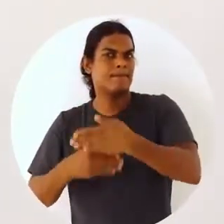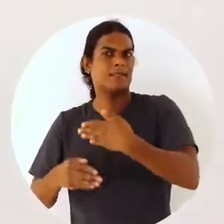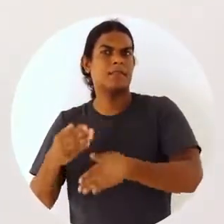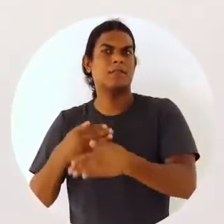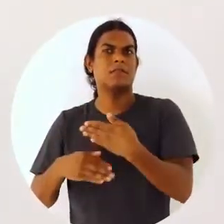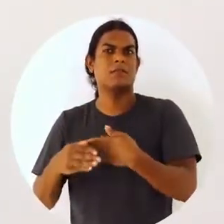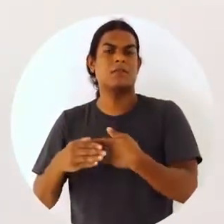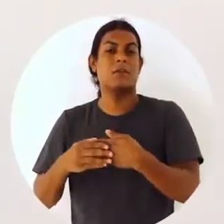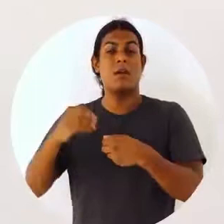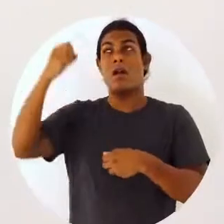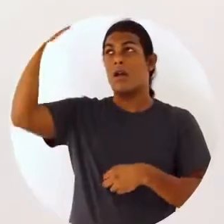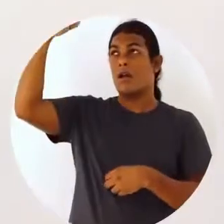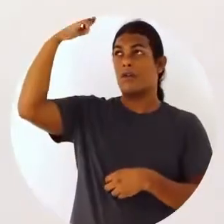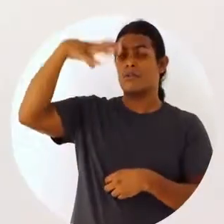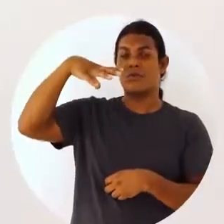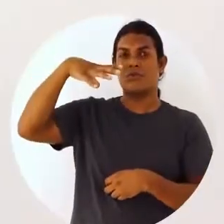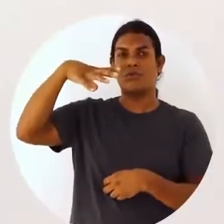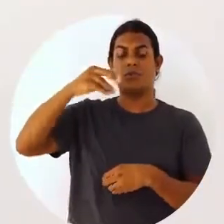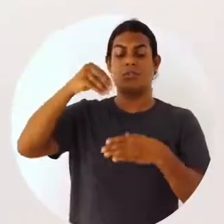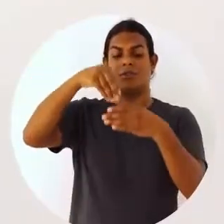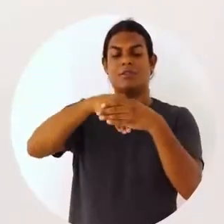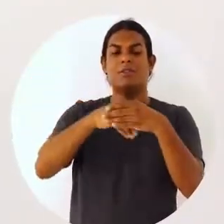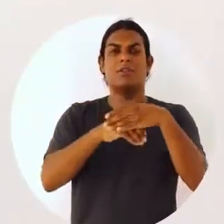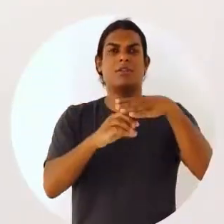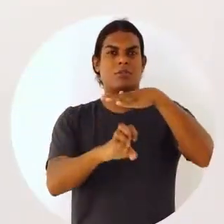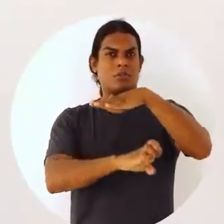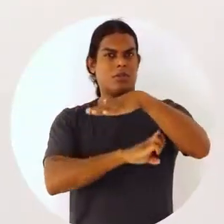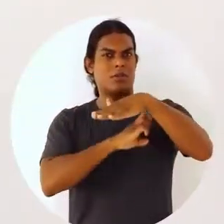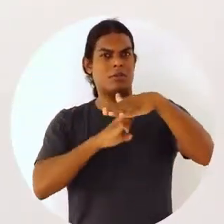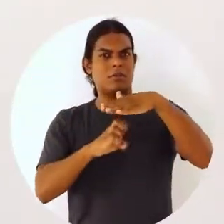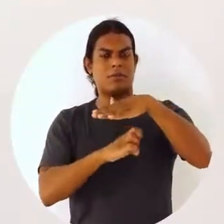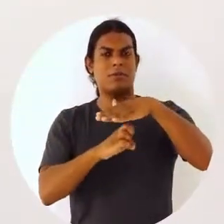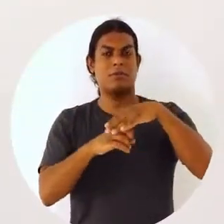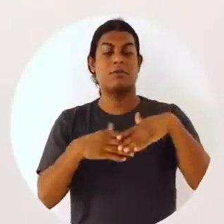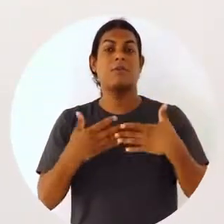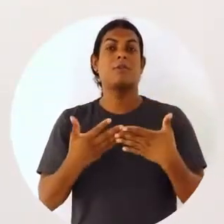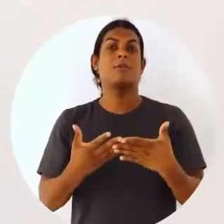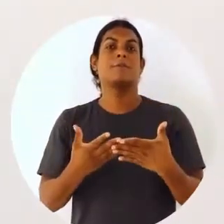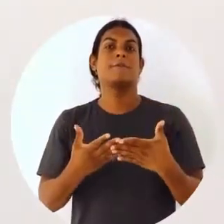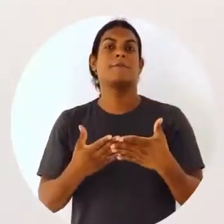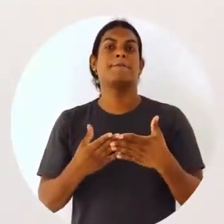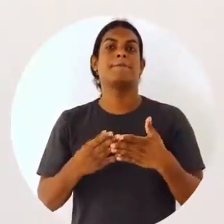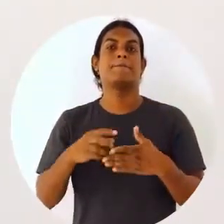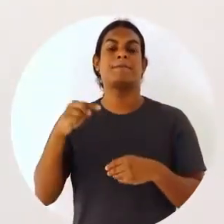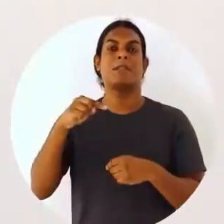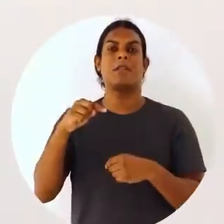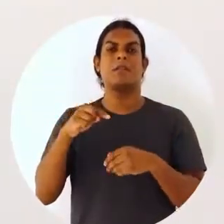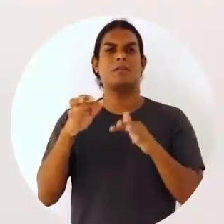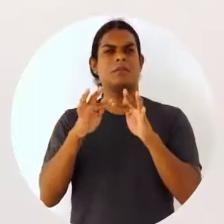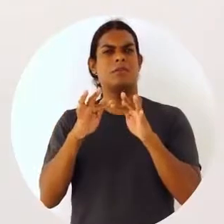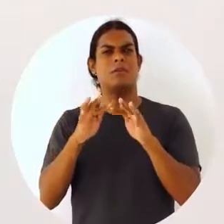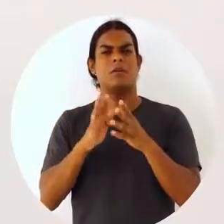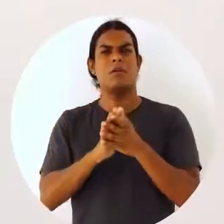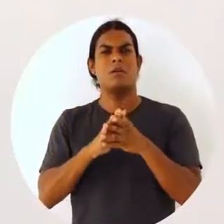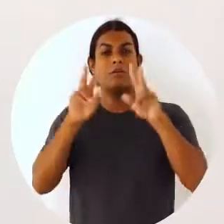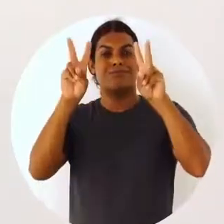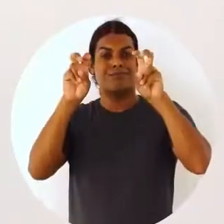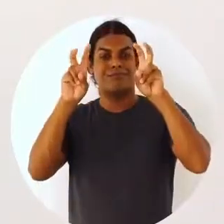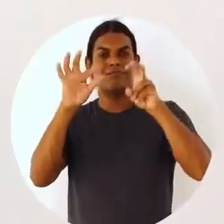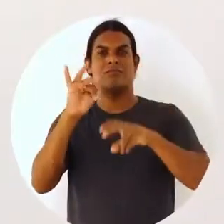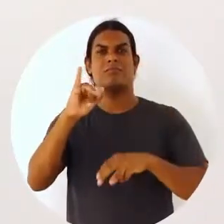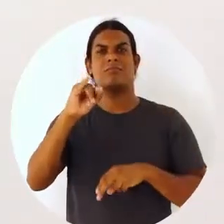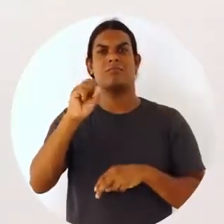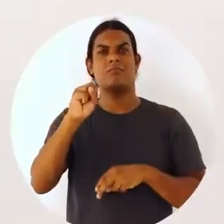a luminosidade dentro da produtividade do funcionário, ou seja, esse aspecto físico ele era tão